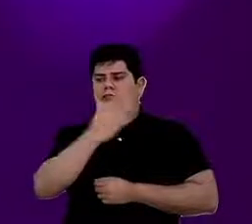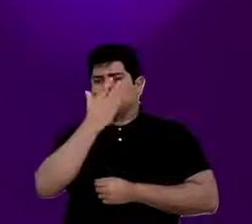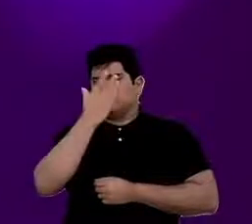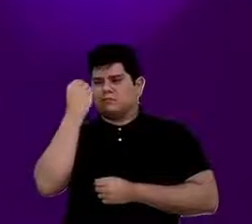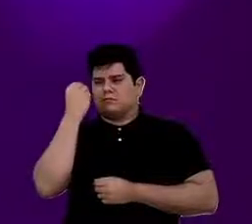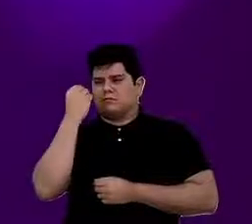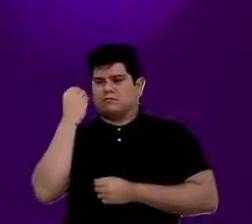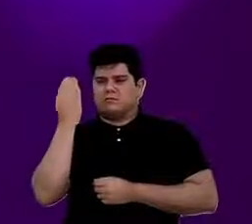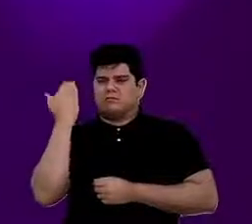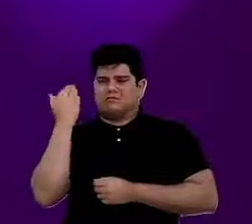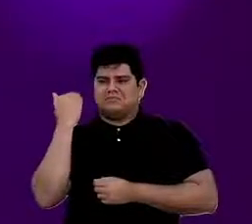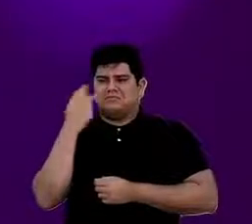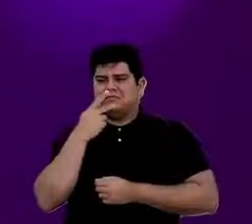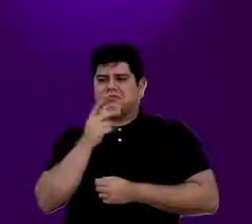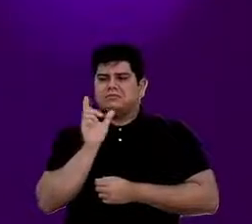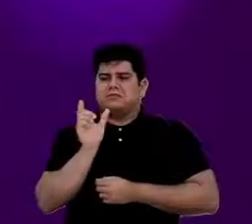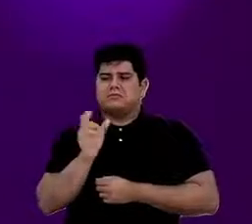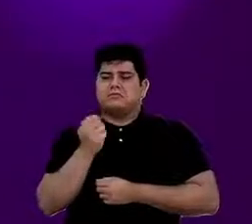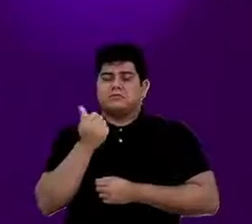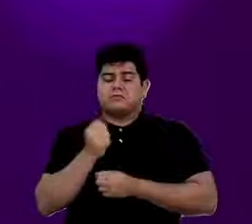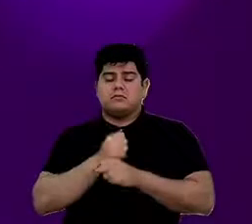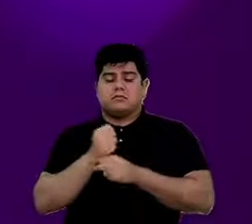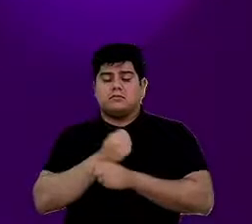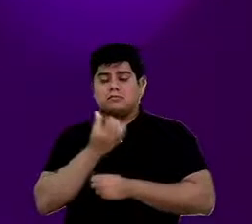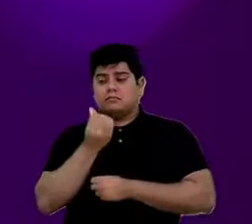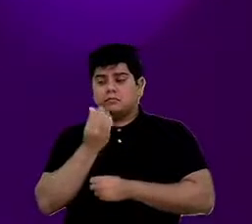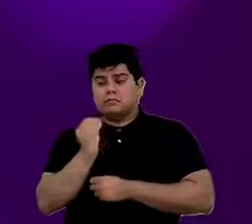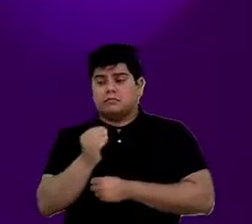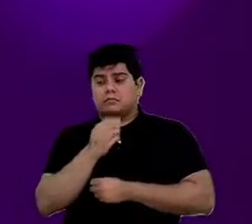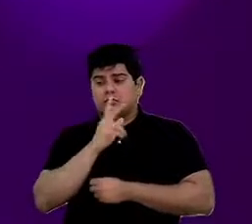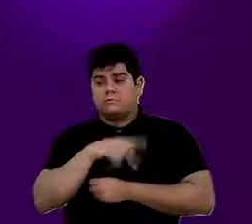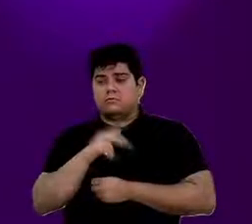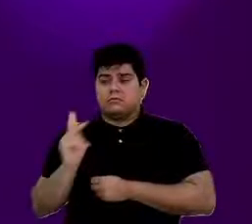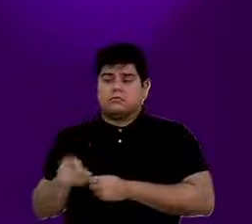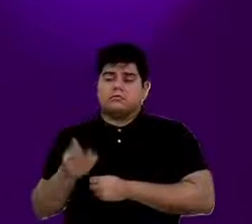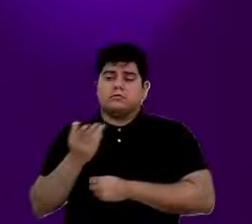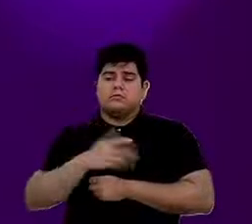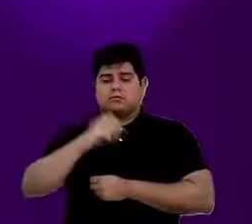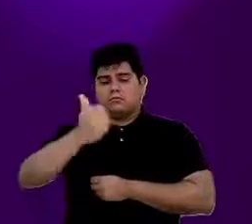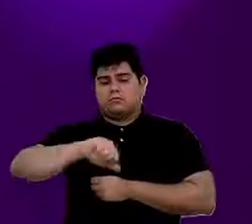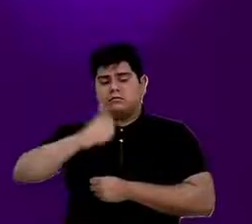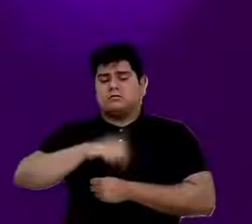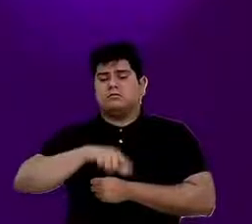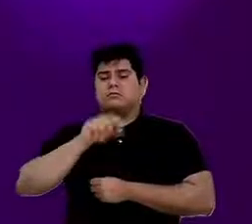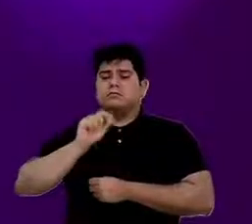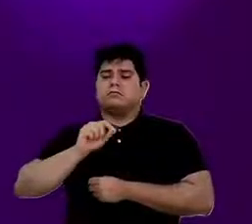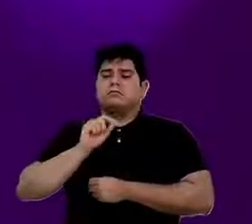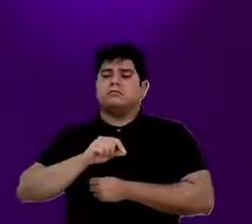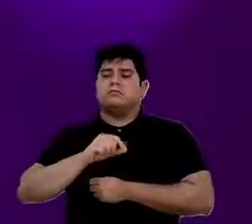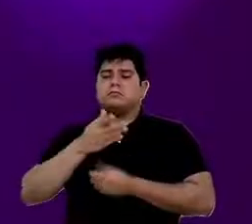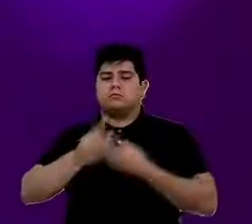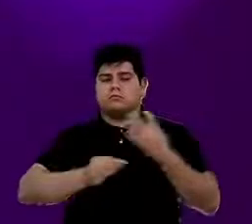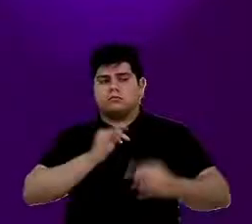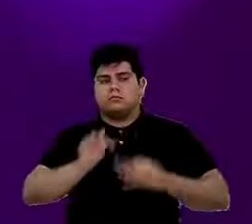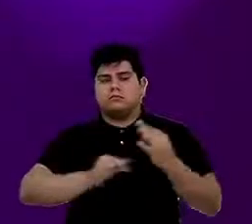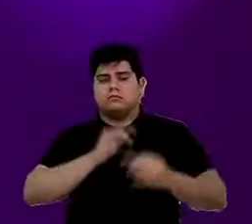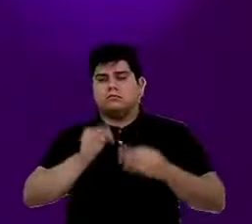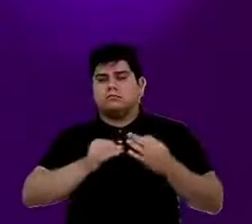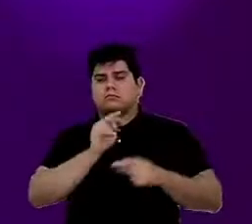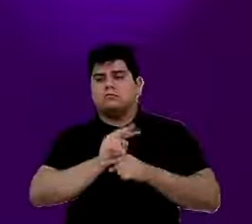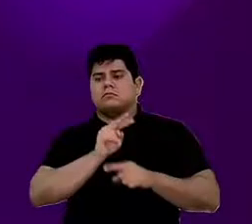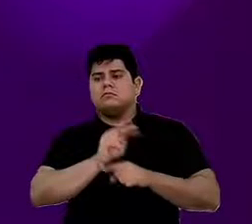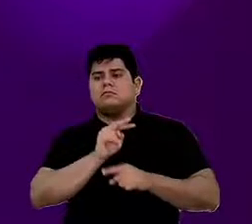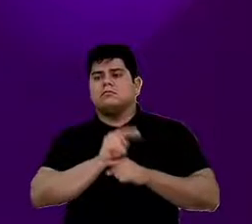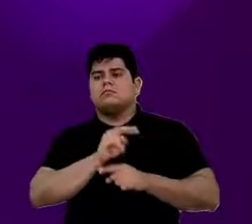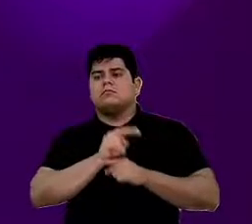Vejam, há quase 60 anos, o professor Eugene Braunwald avaliava que o tratamento conservador